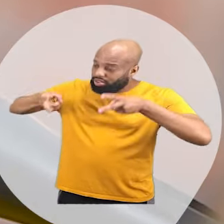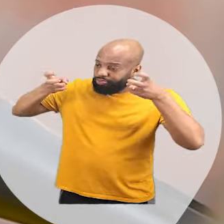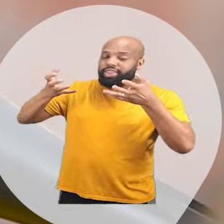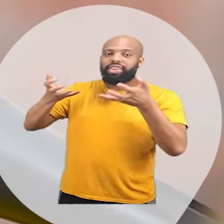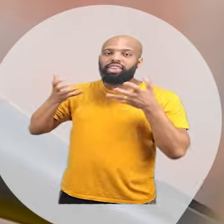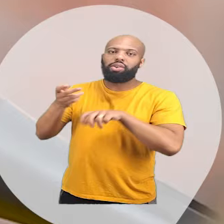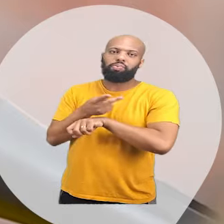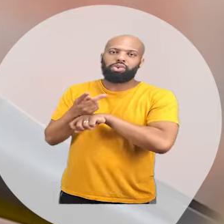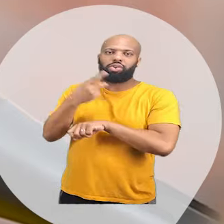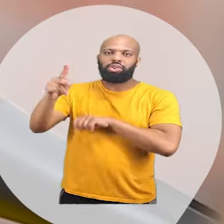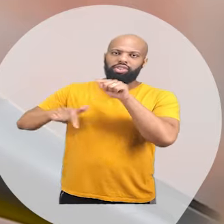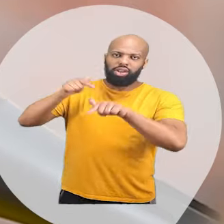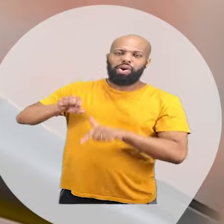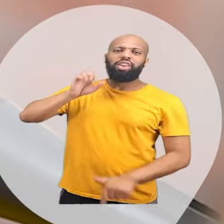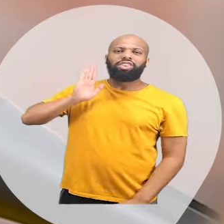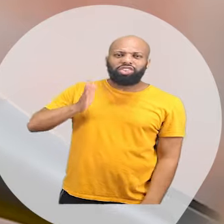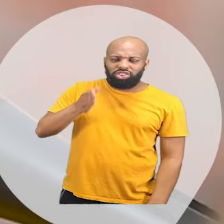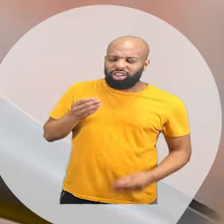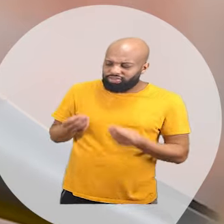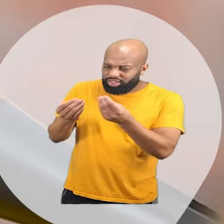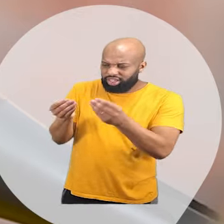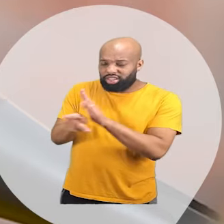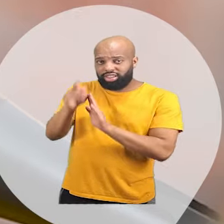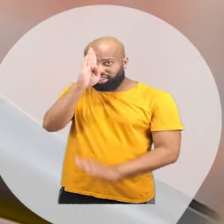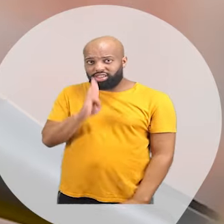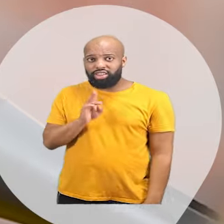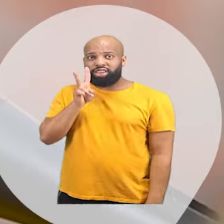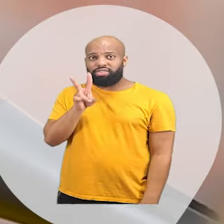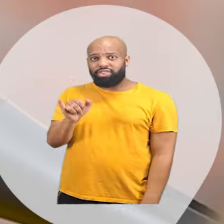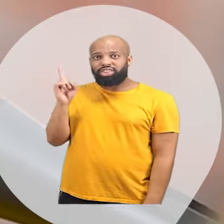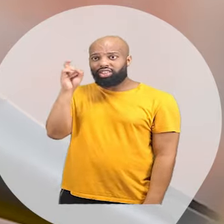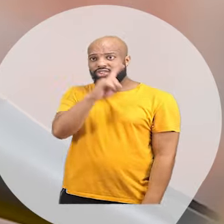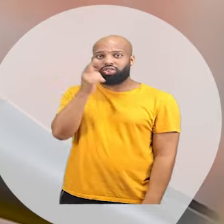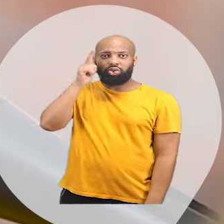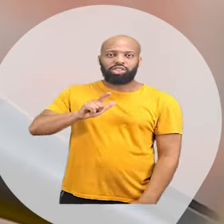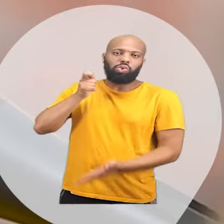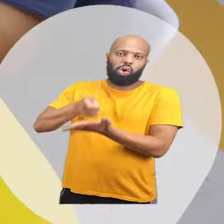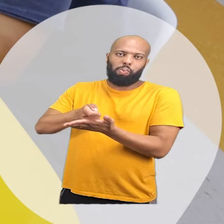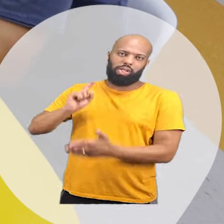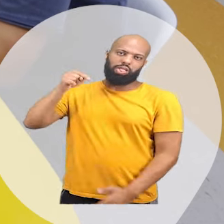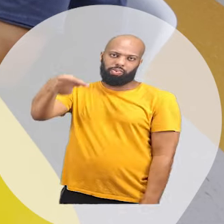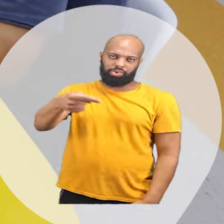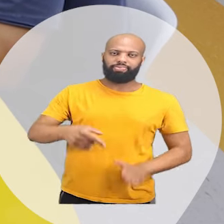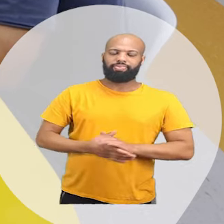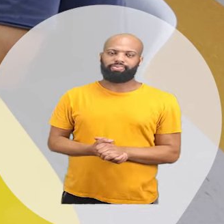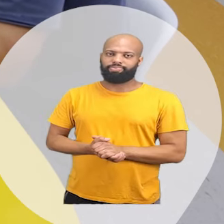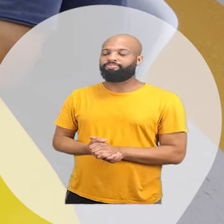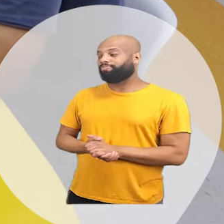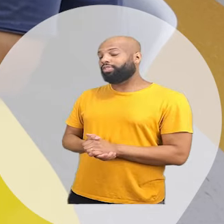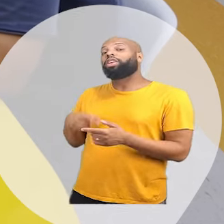daí elas quererem procurar o teu serviço se você já oferece de graça mas isso é muito difícil você conseguir cobrar depois